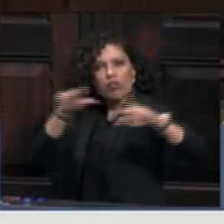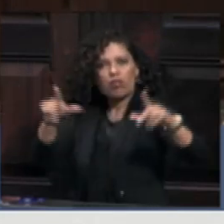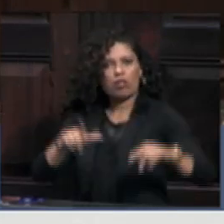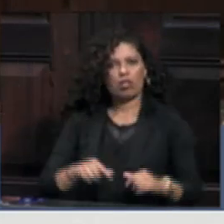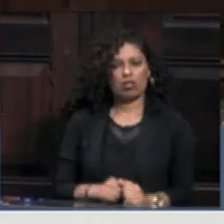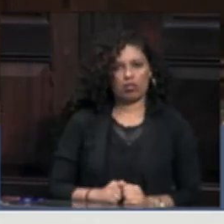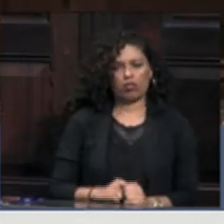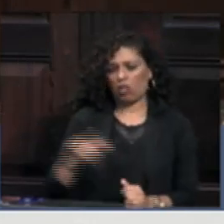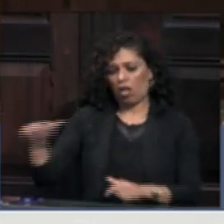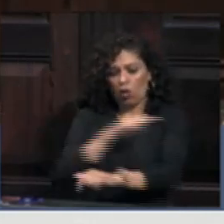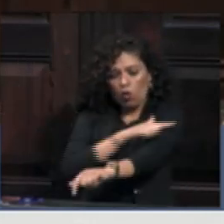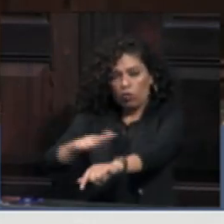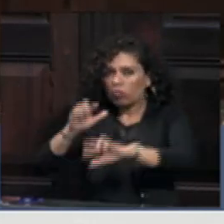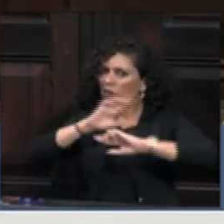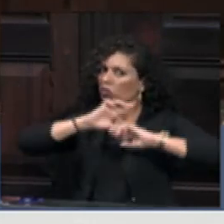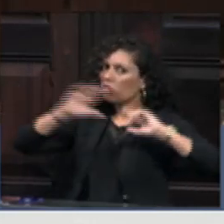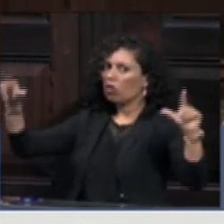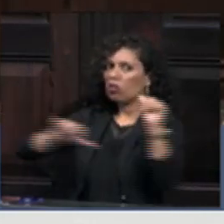Já